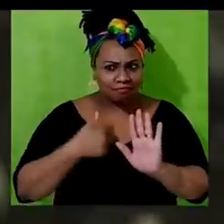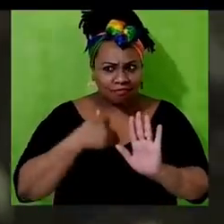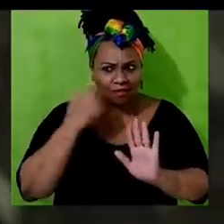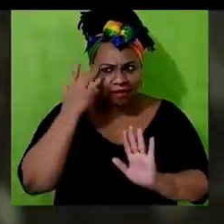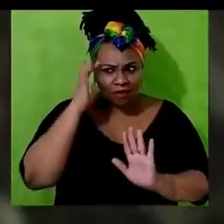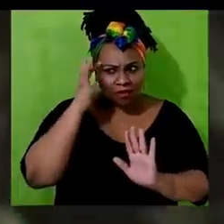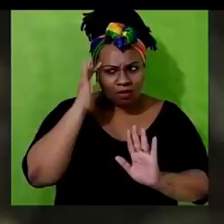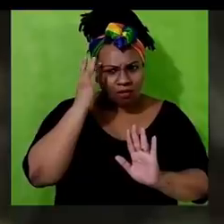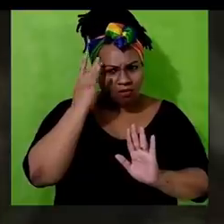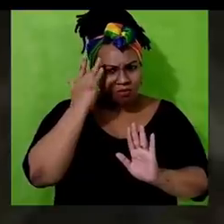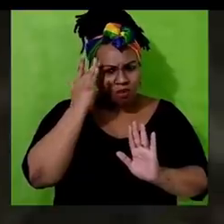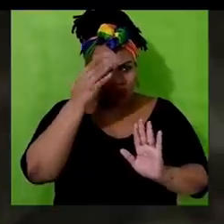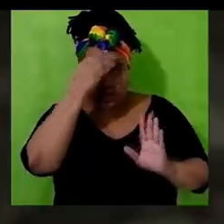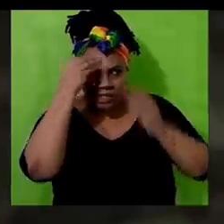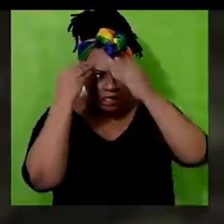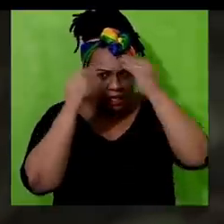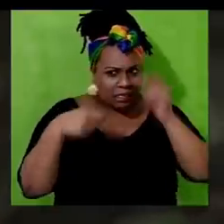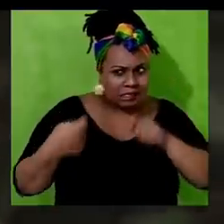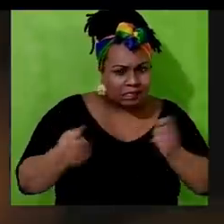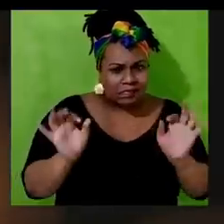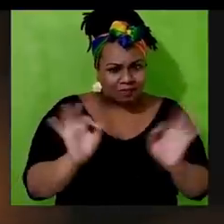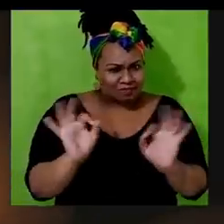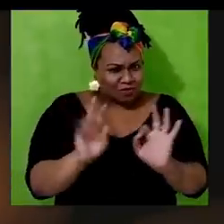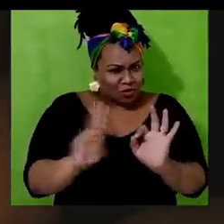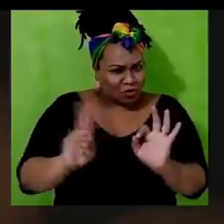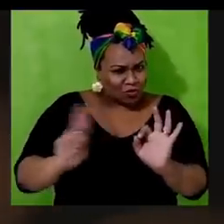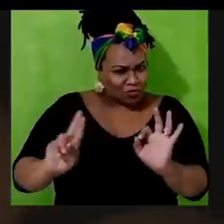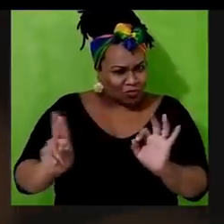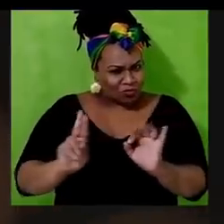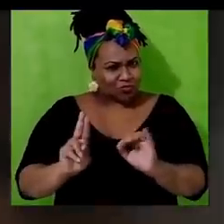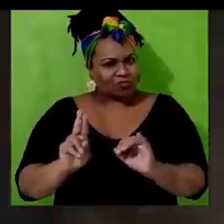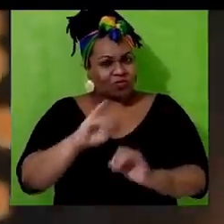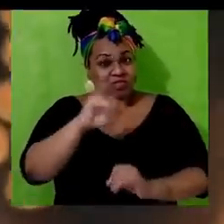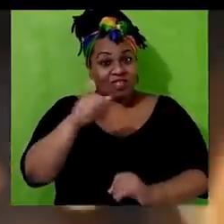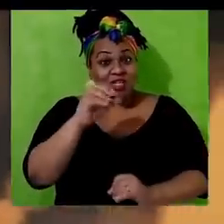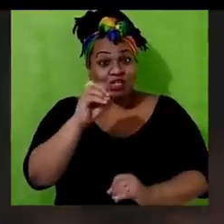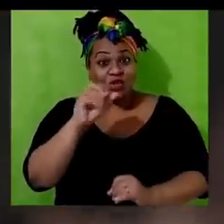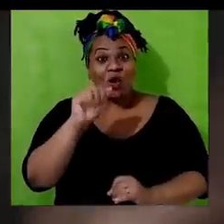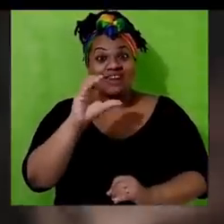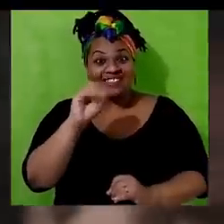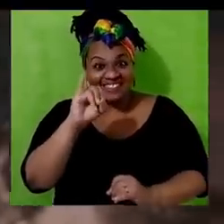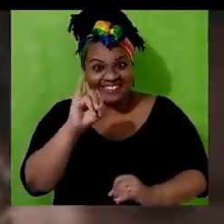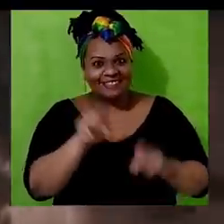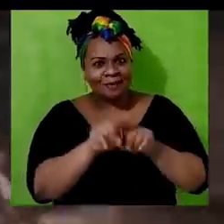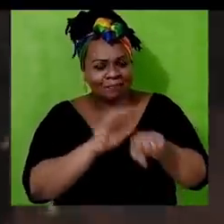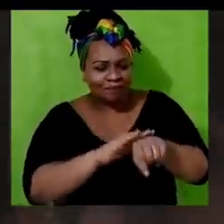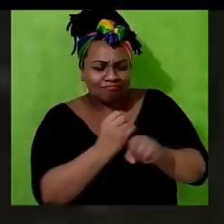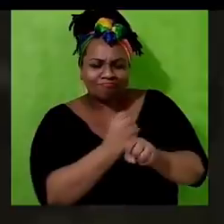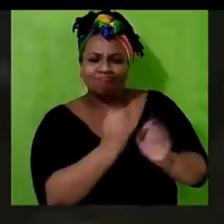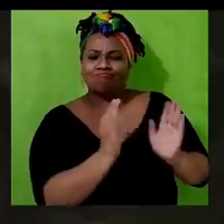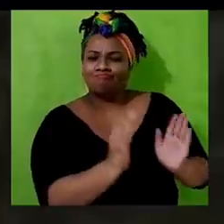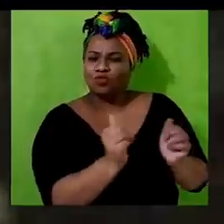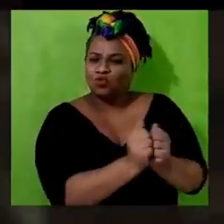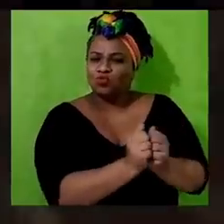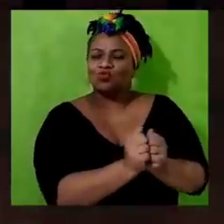Eu acredito que eu não tenho esquecido de ninguém. O Garcia, durante anos, ficou com a